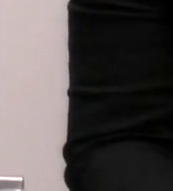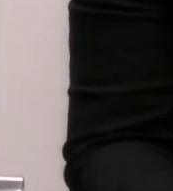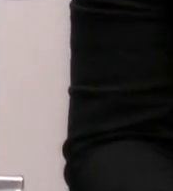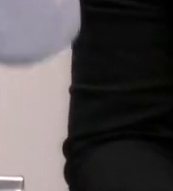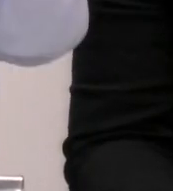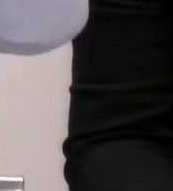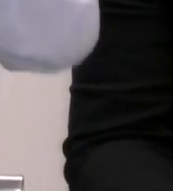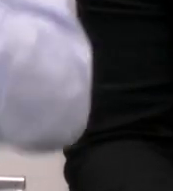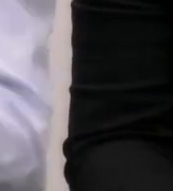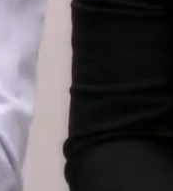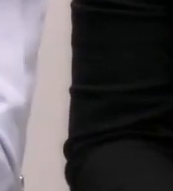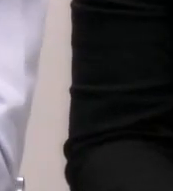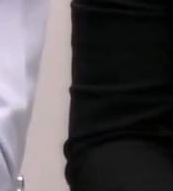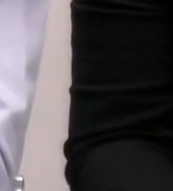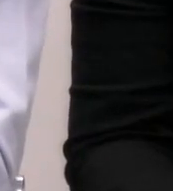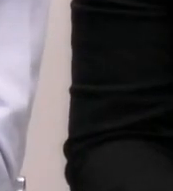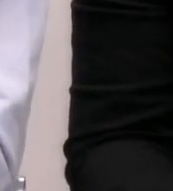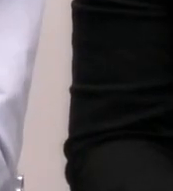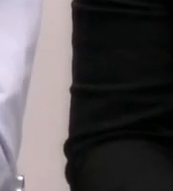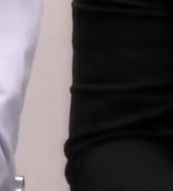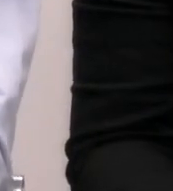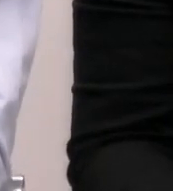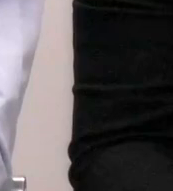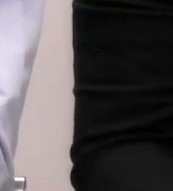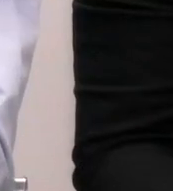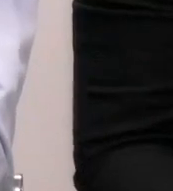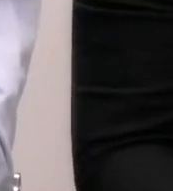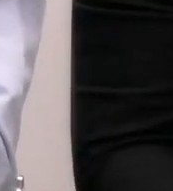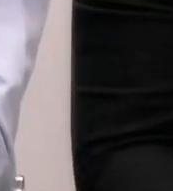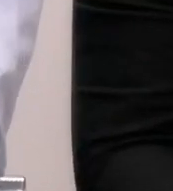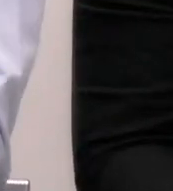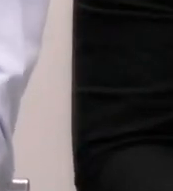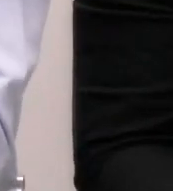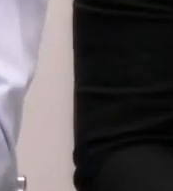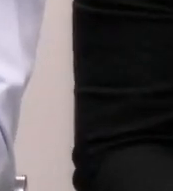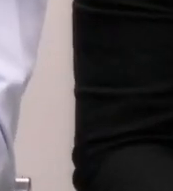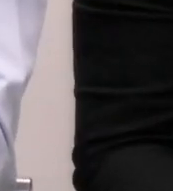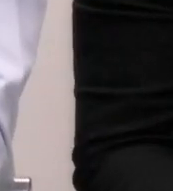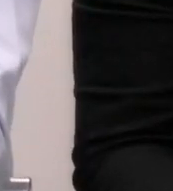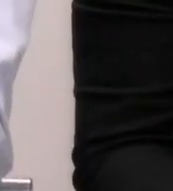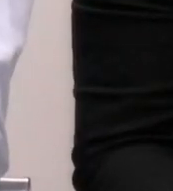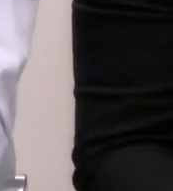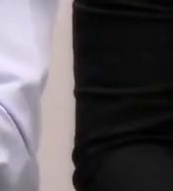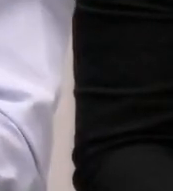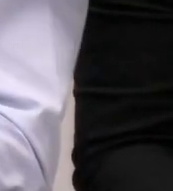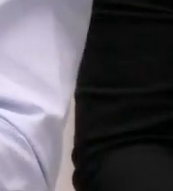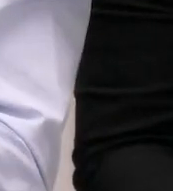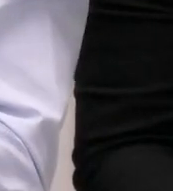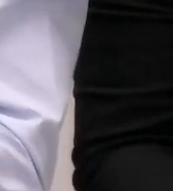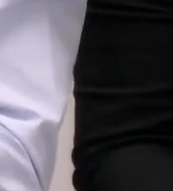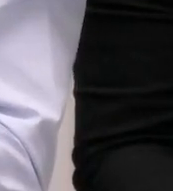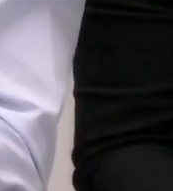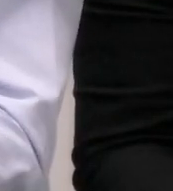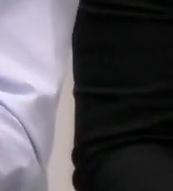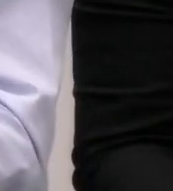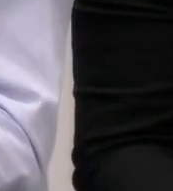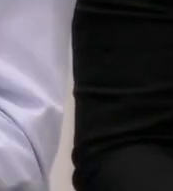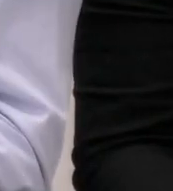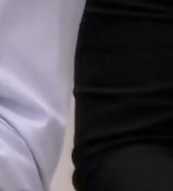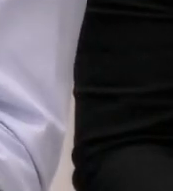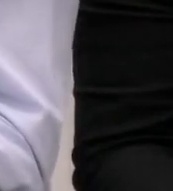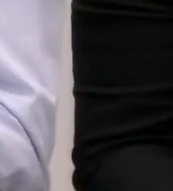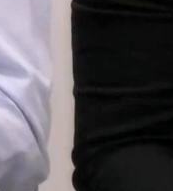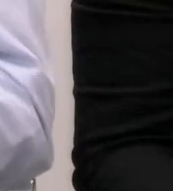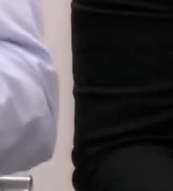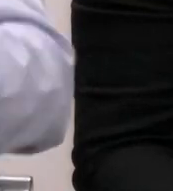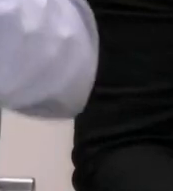acentuar todas as medidas até de identificar e afastar os agressores. Isso deve constar também. E eu acho que